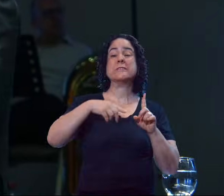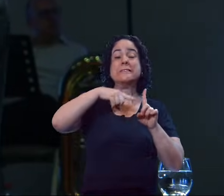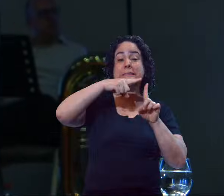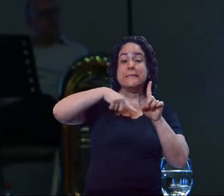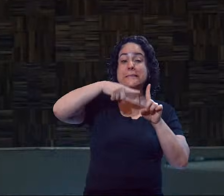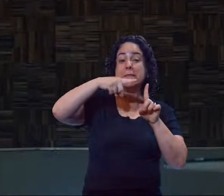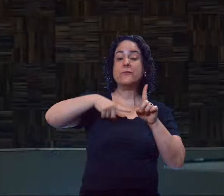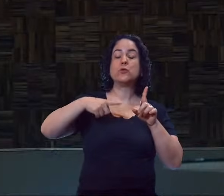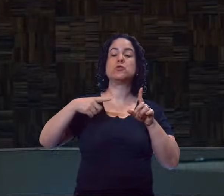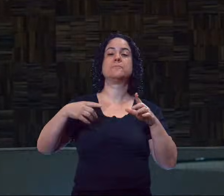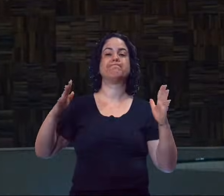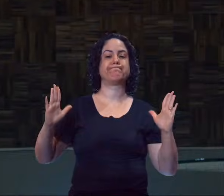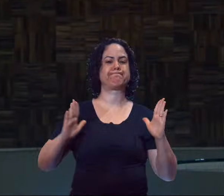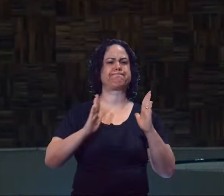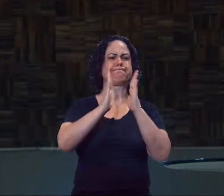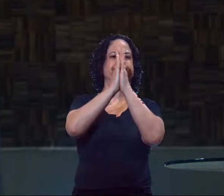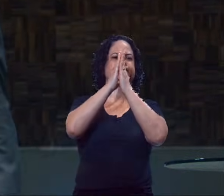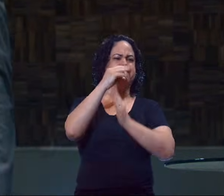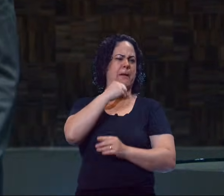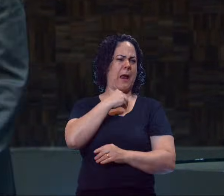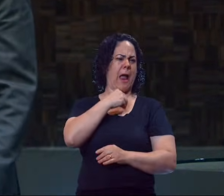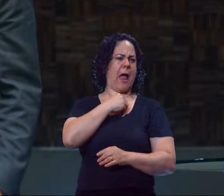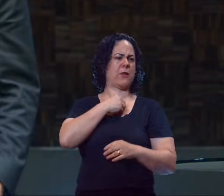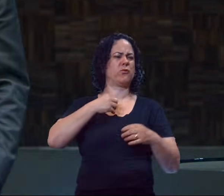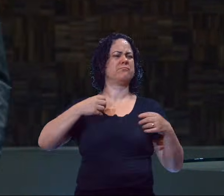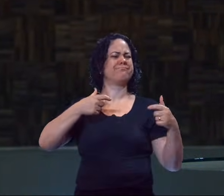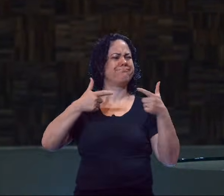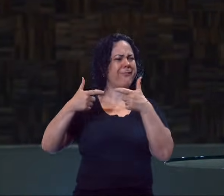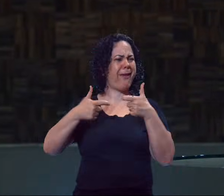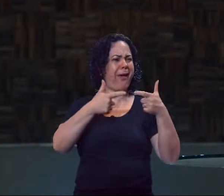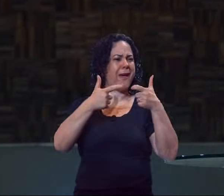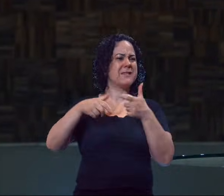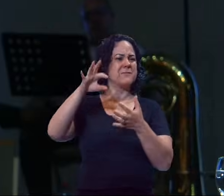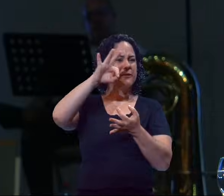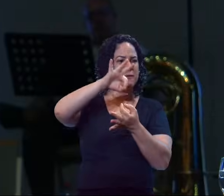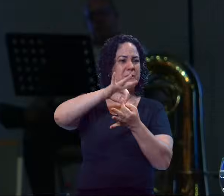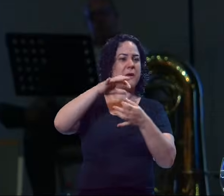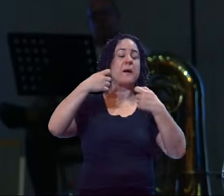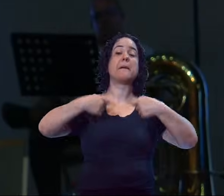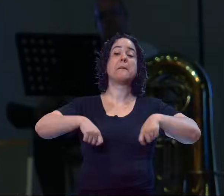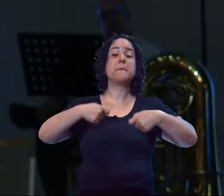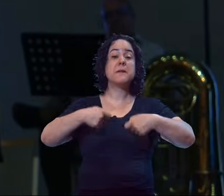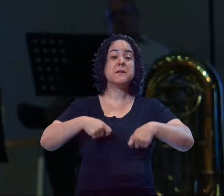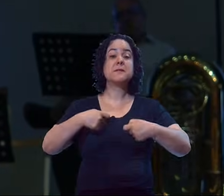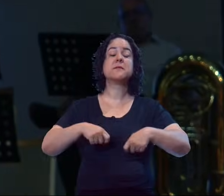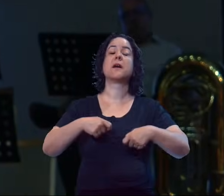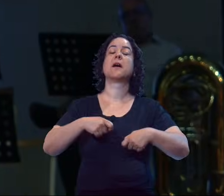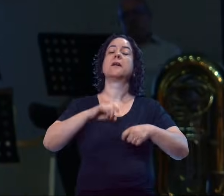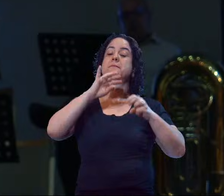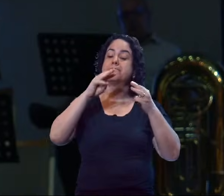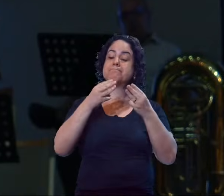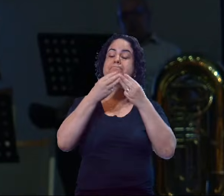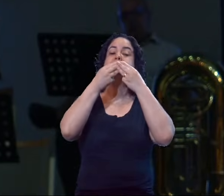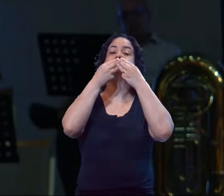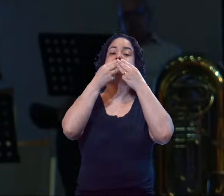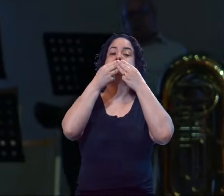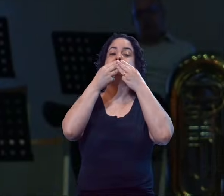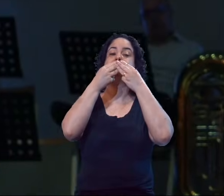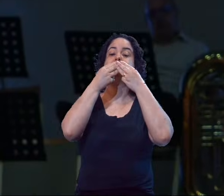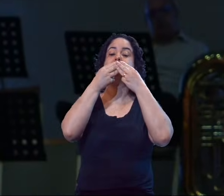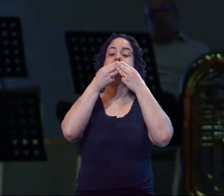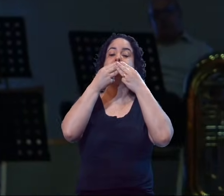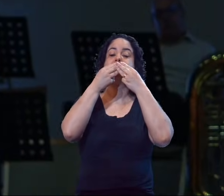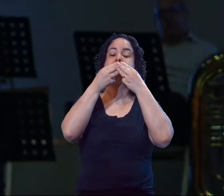de enfrentamento que a gente vive, que a gente precisa usar essa ferramenta, o